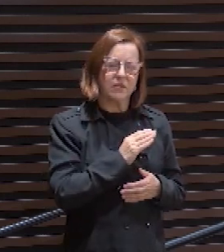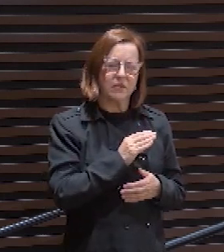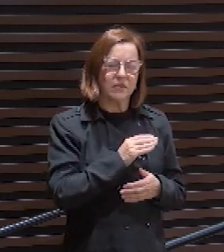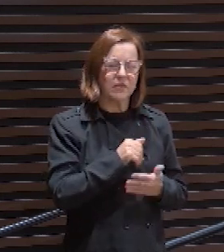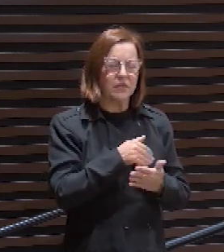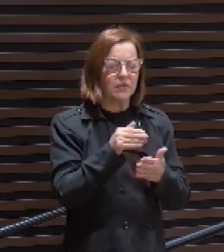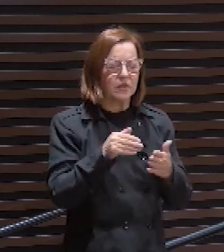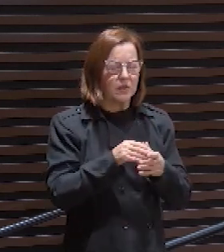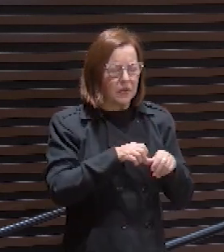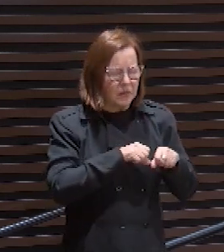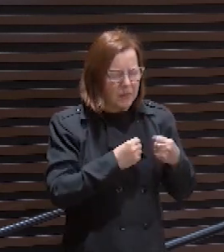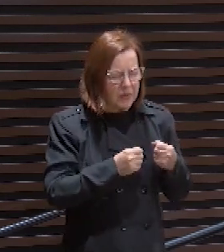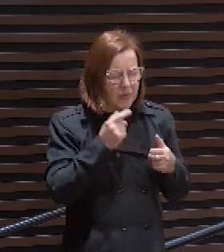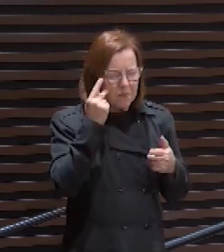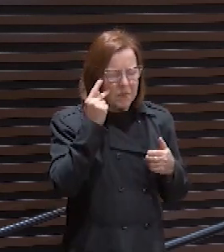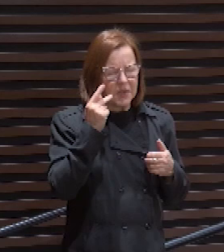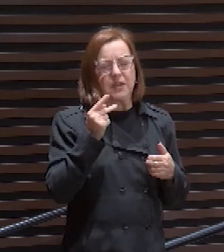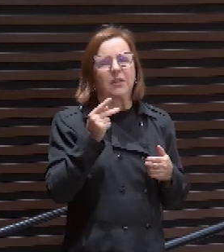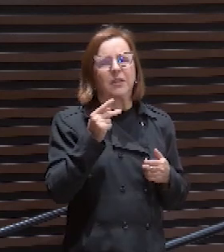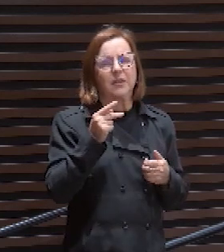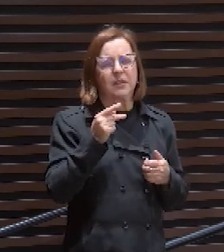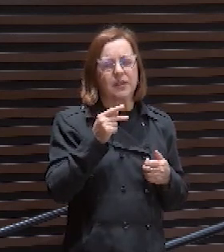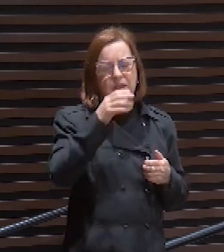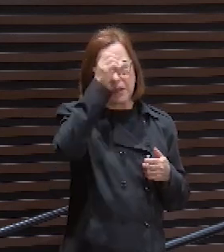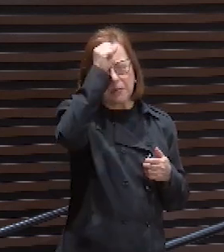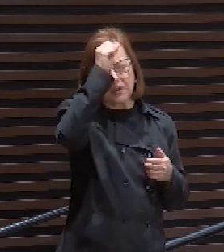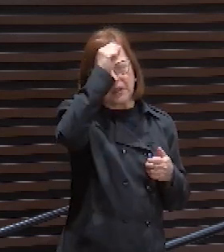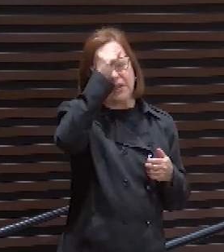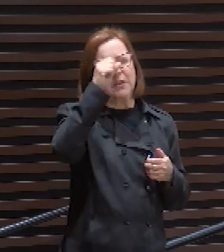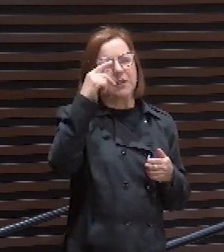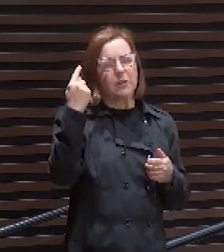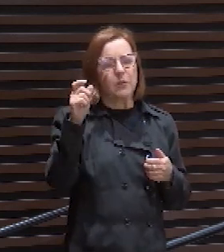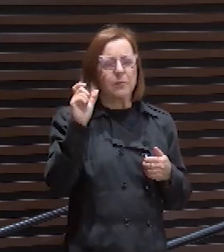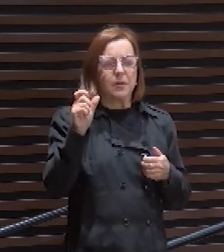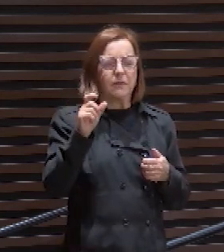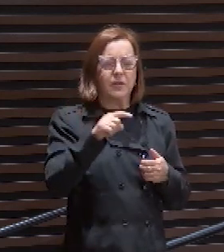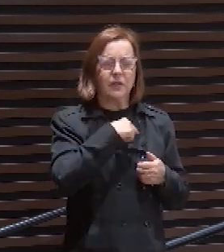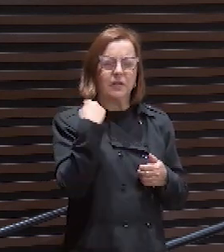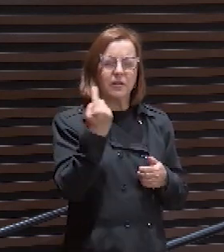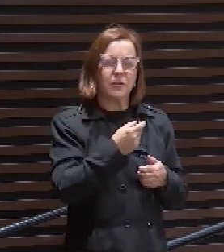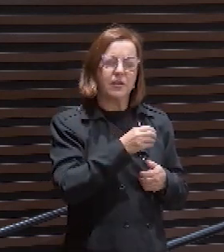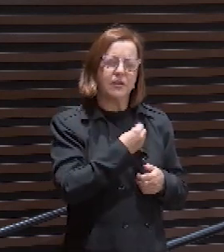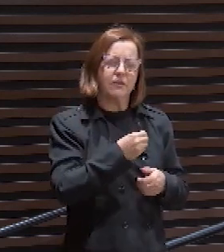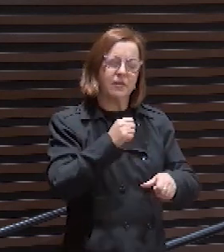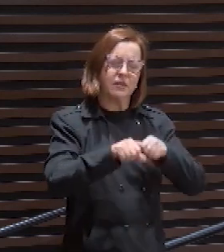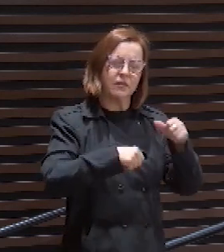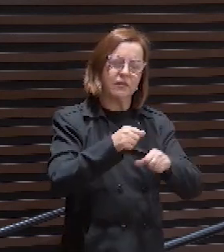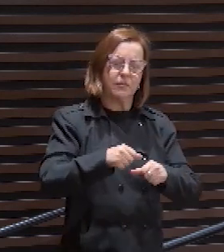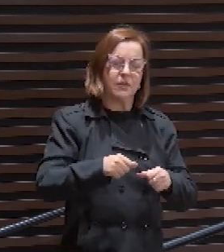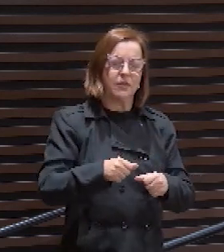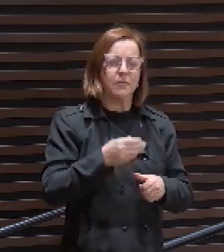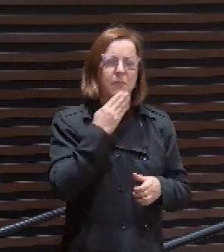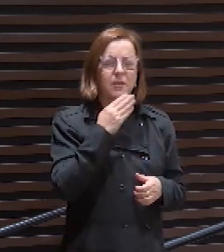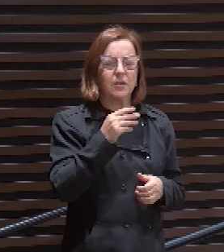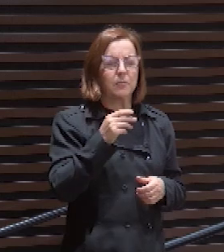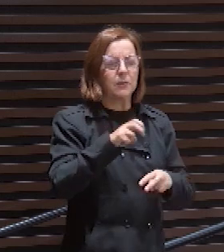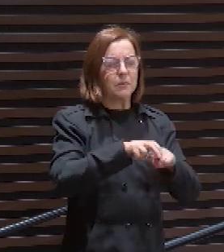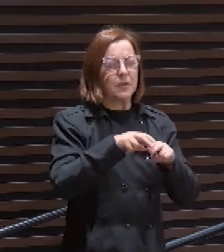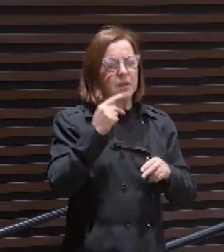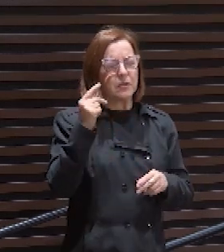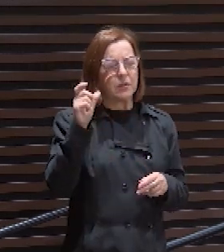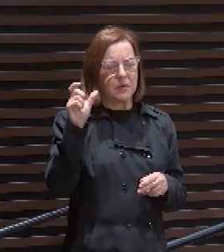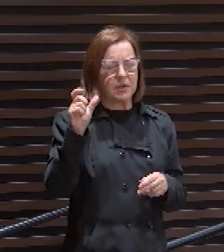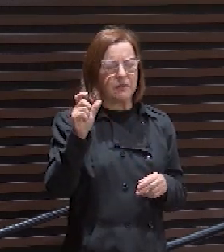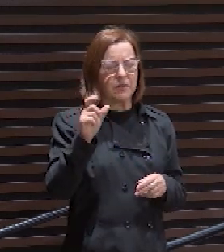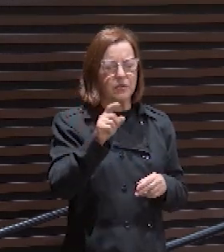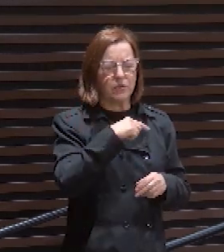para que, ao ouvir a Tua palavra, sejamos transformados pelo Senhor. Pedimos que pela Tua palavra, Pai, o Senhor nos conforme